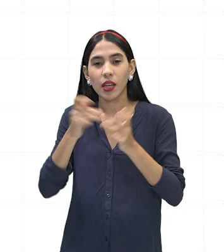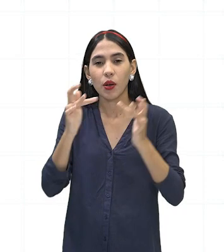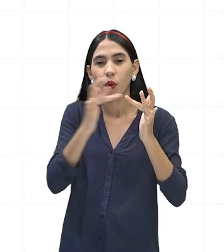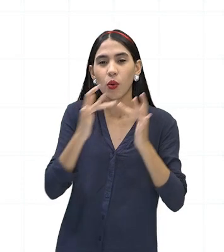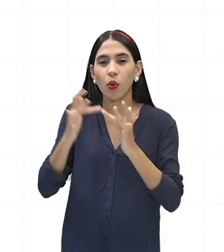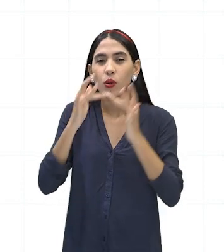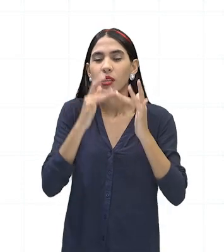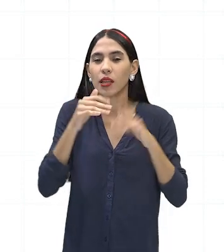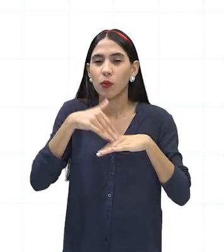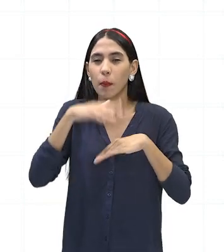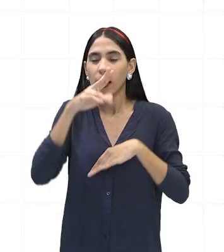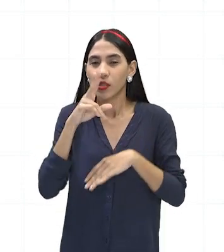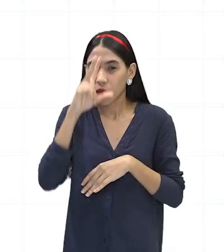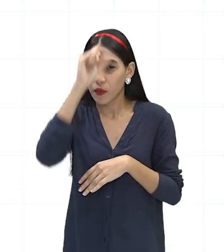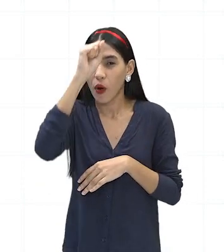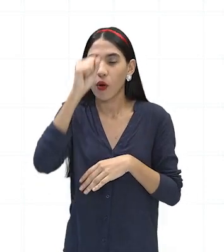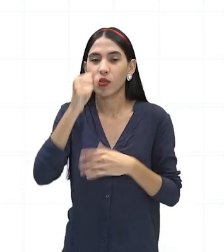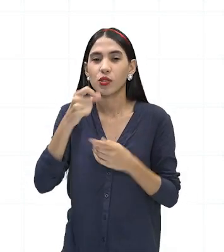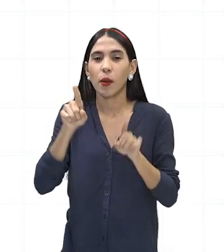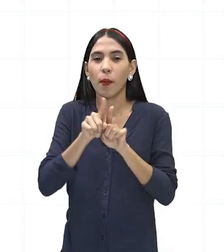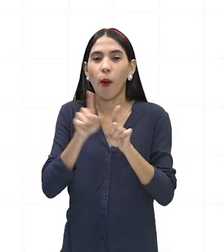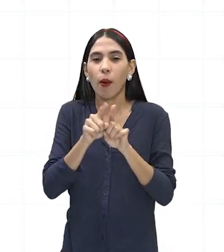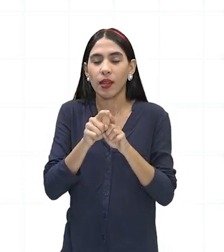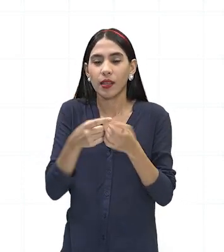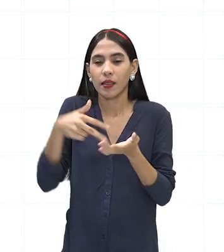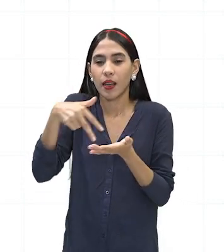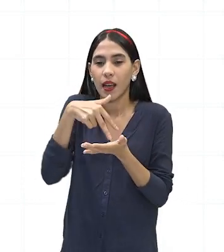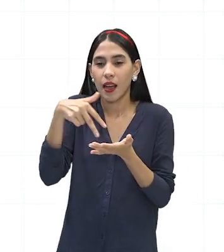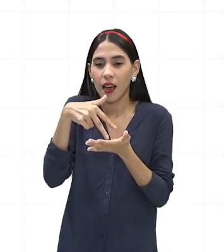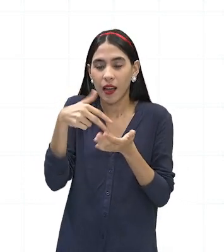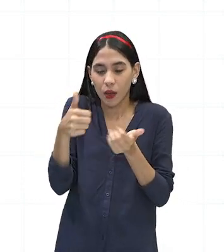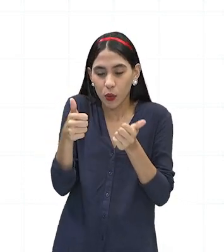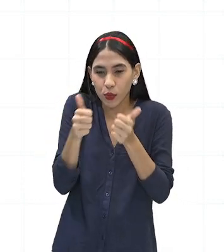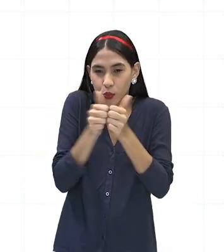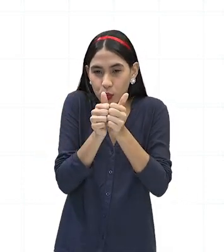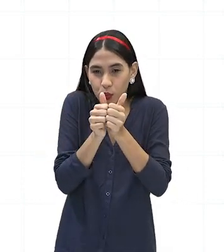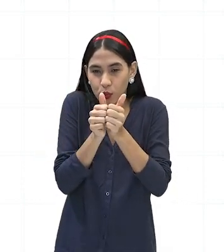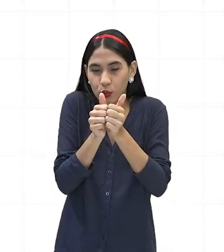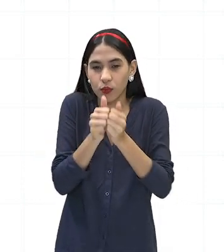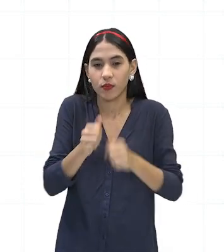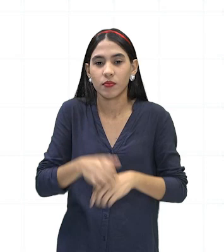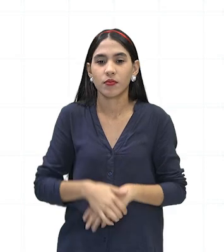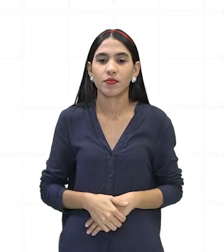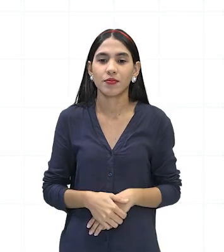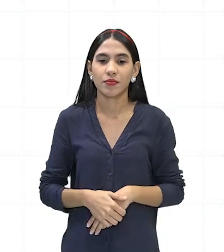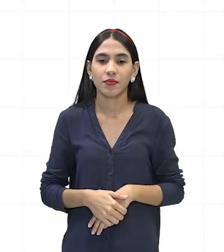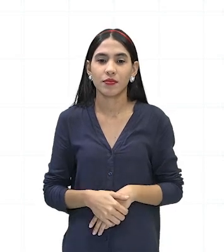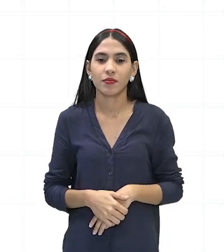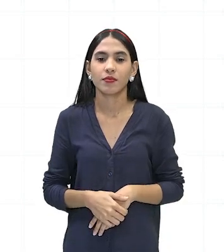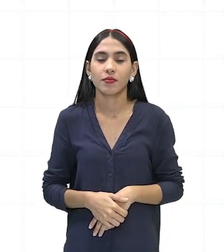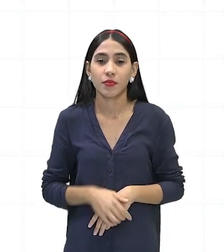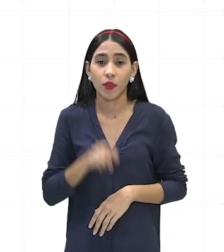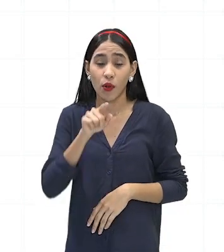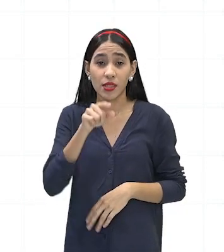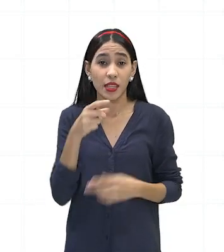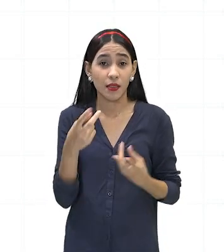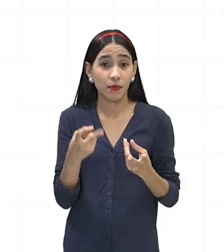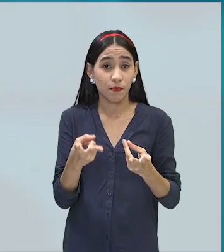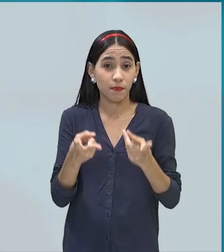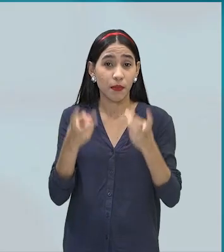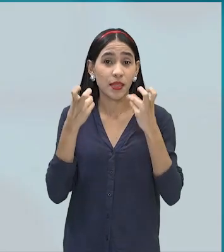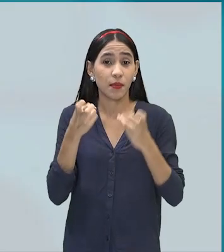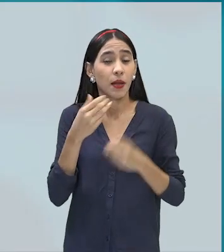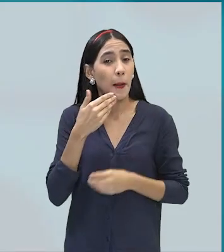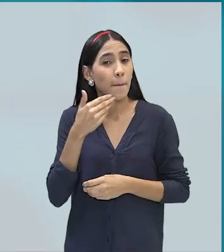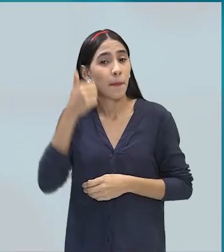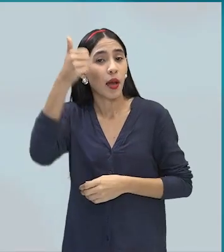entre os dançarinos, porque eles vão ficar mais envoltos, né, um no braço do outro. Certo? Para vocês visualizarem melhor